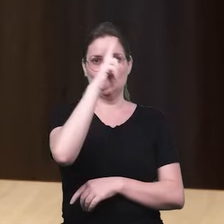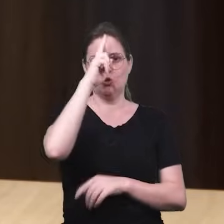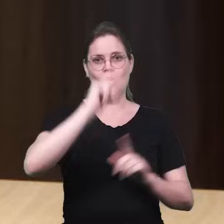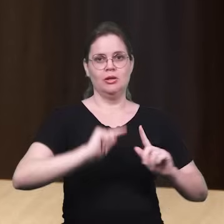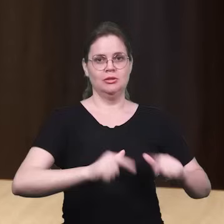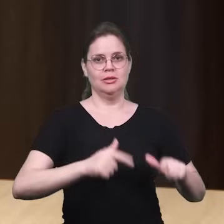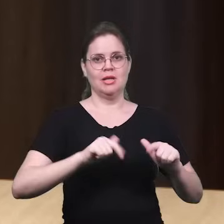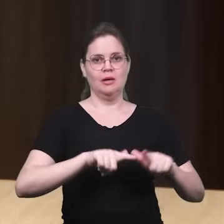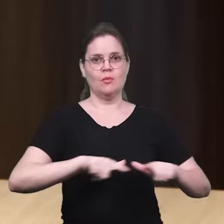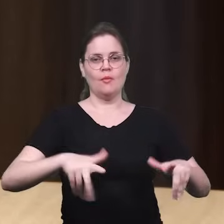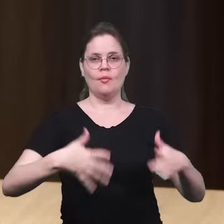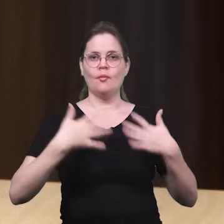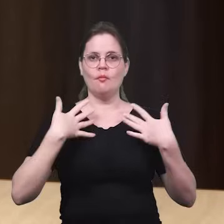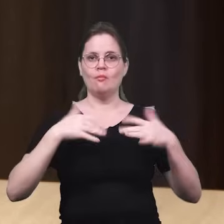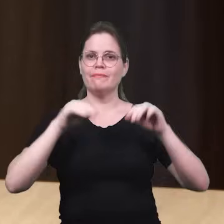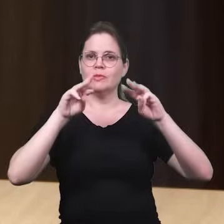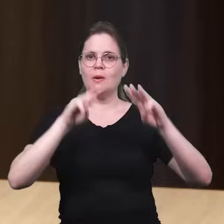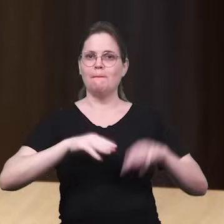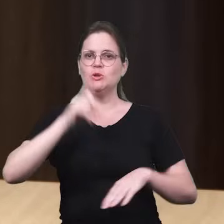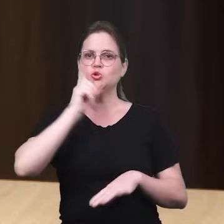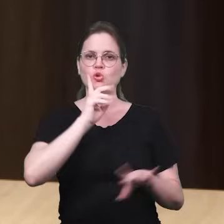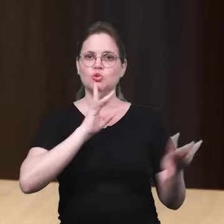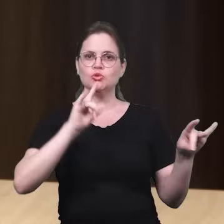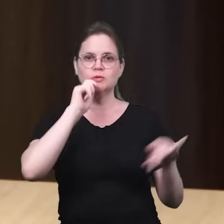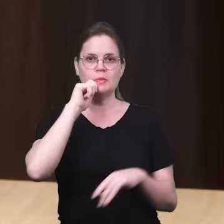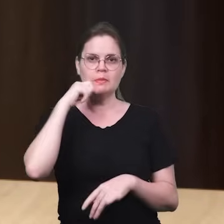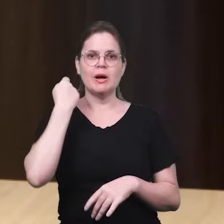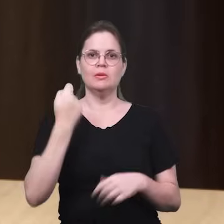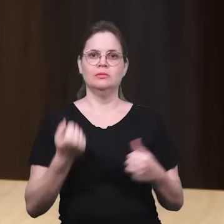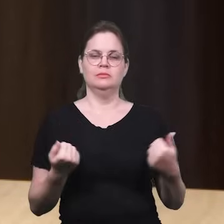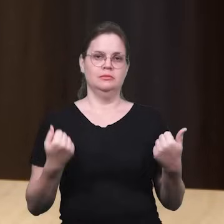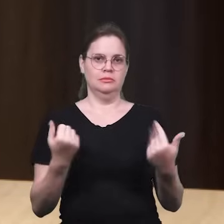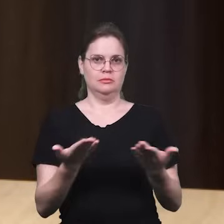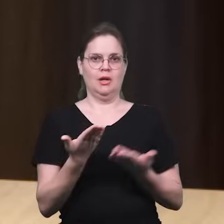do povo de Israel, quando o povo